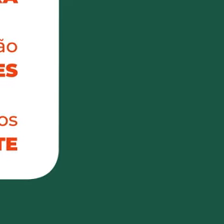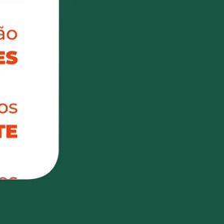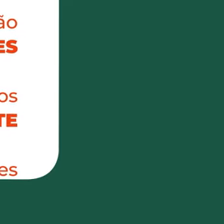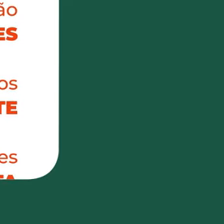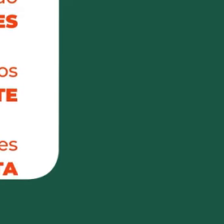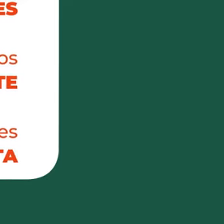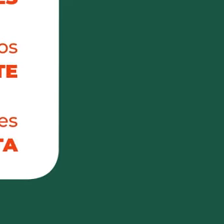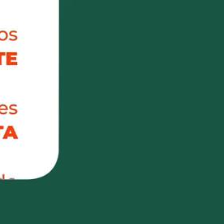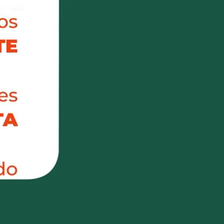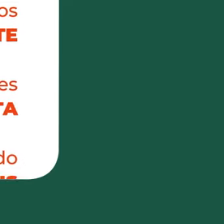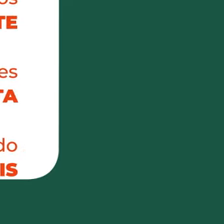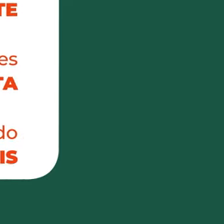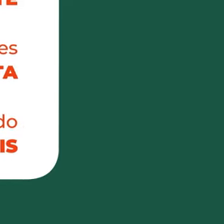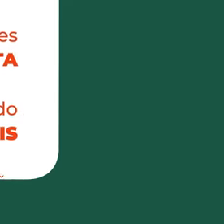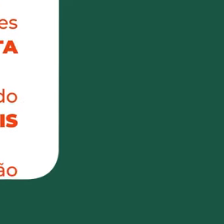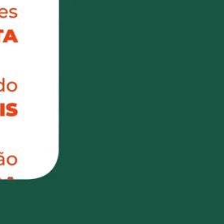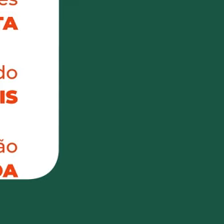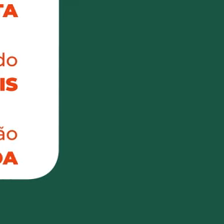l